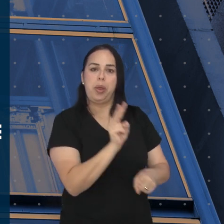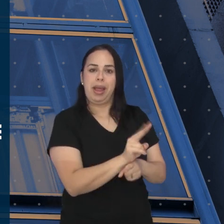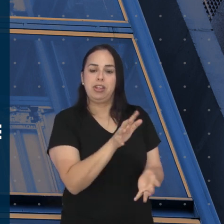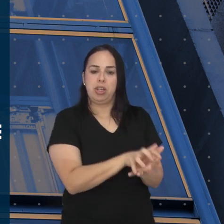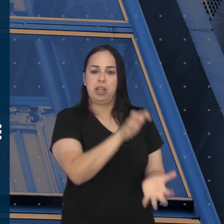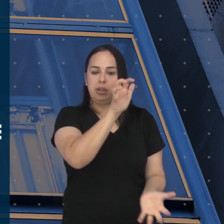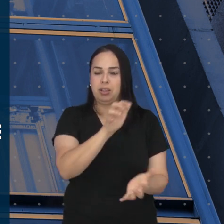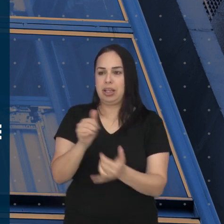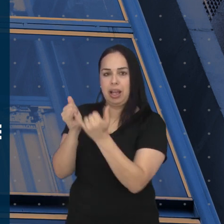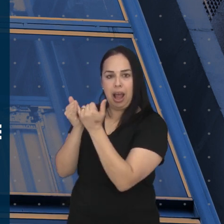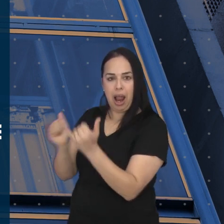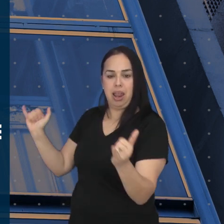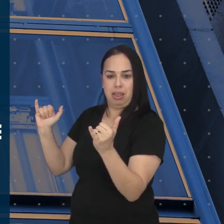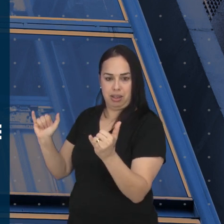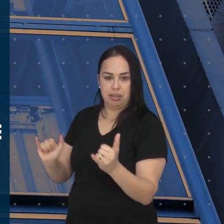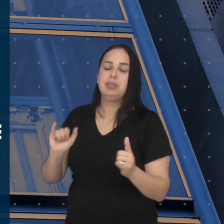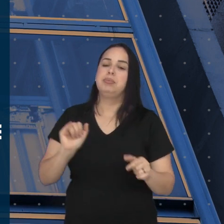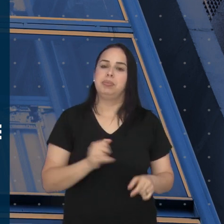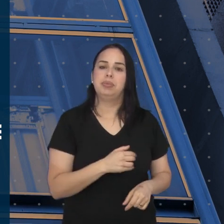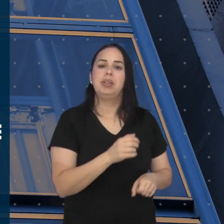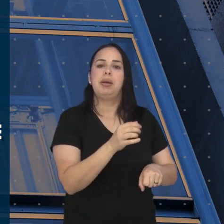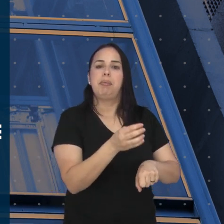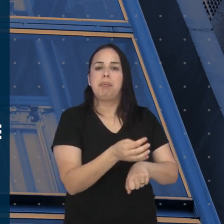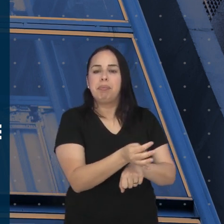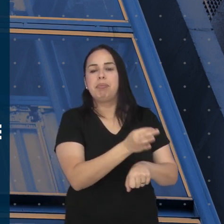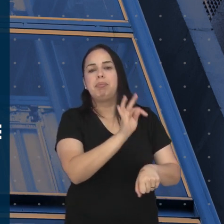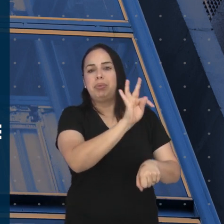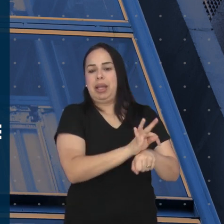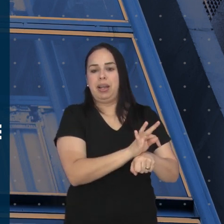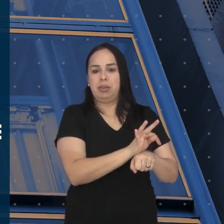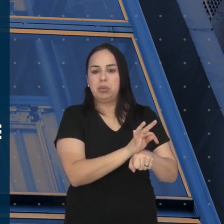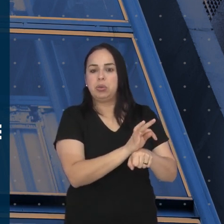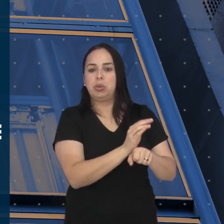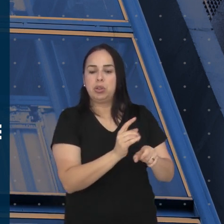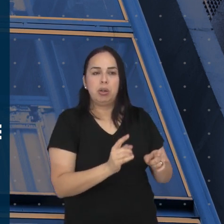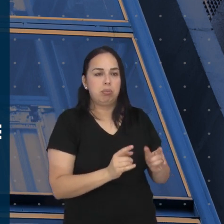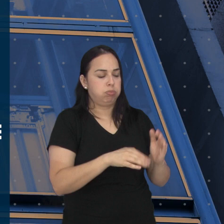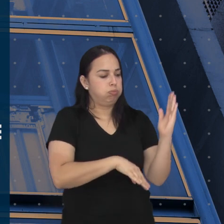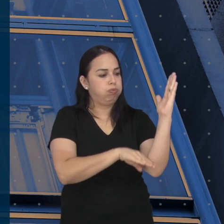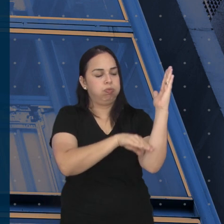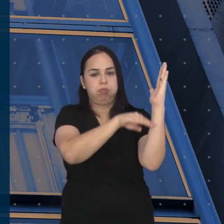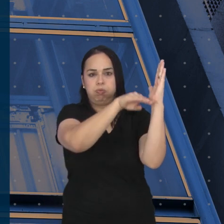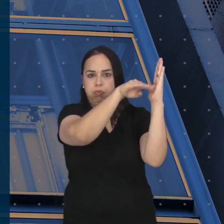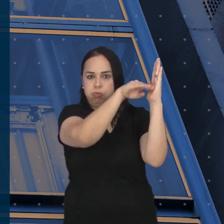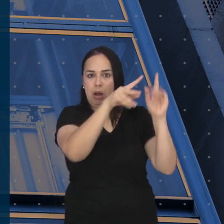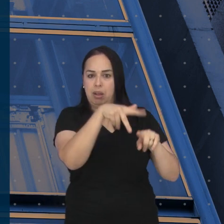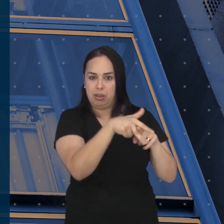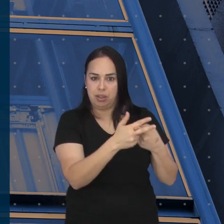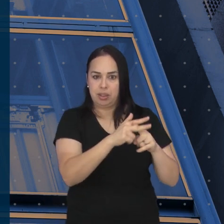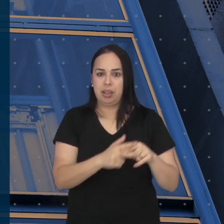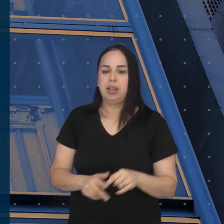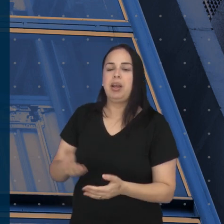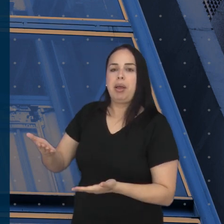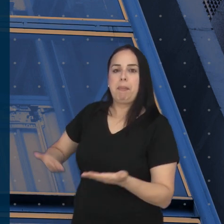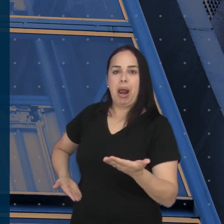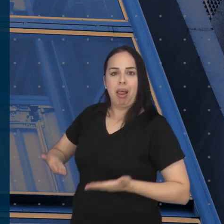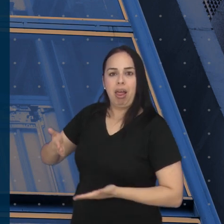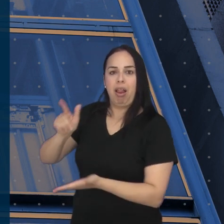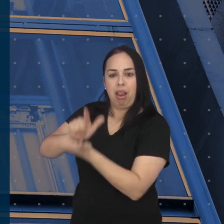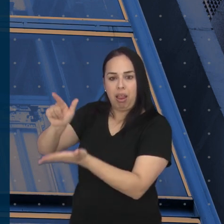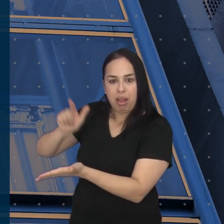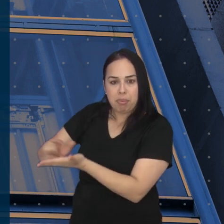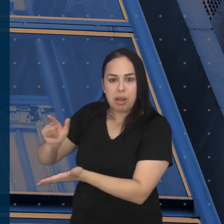cuidador de idosos, eletricista, eletromecânico de manutenção de elevadores, empregado doméstico